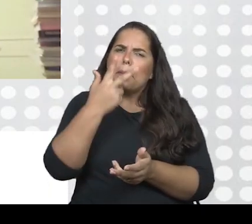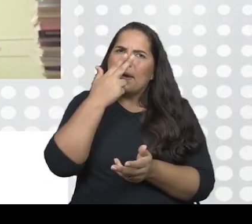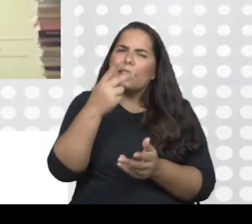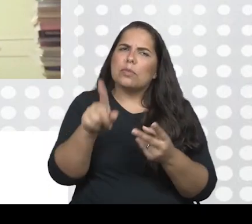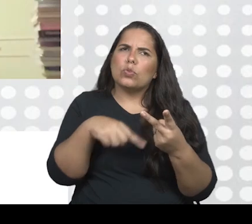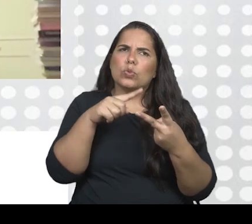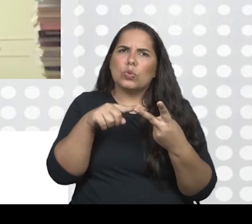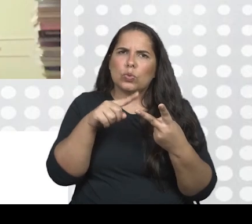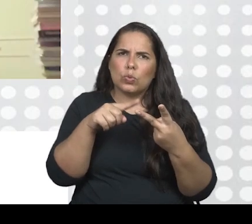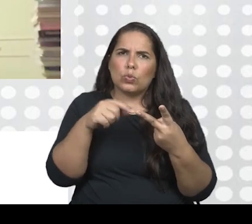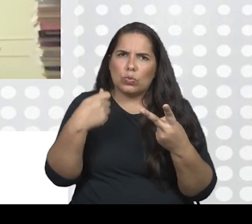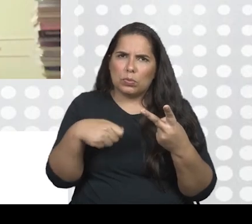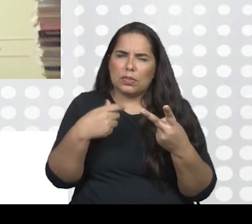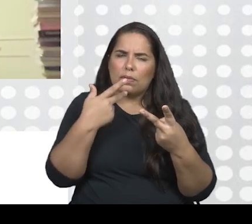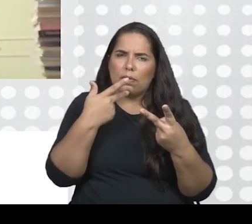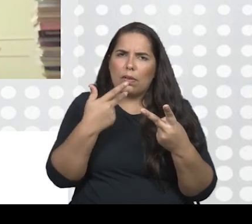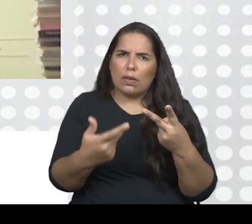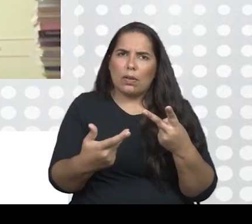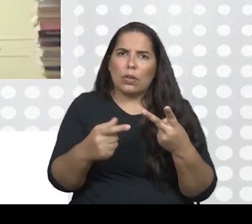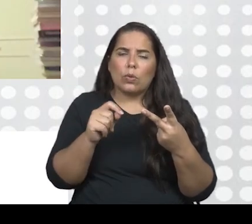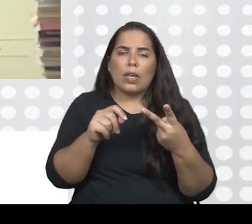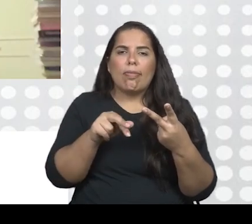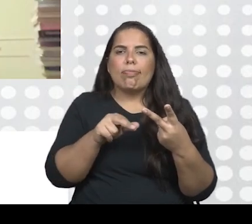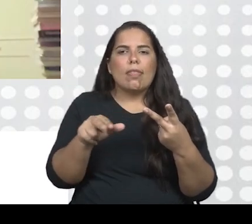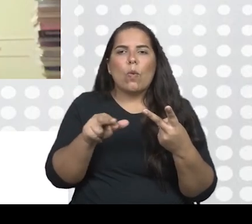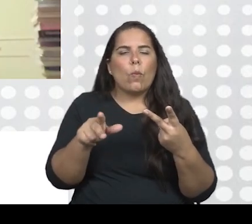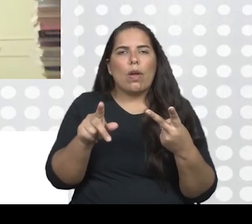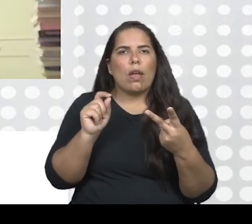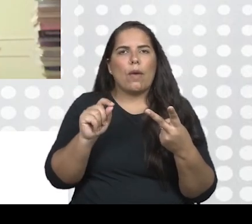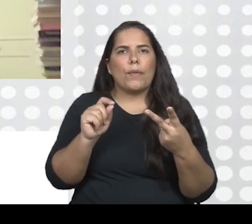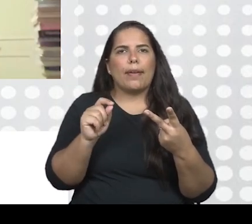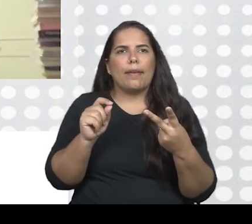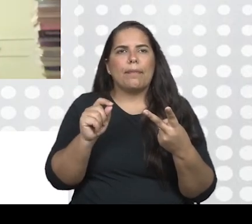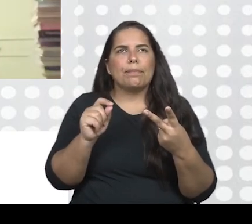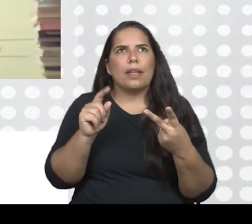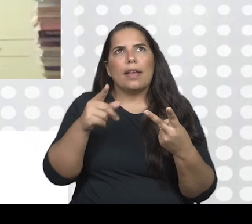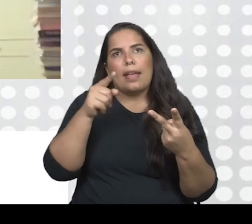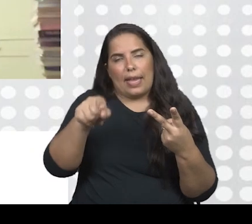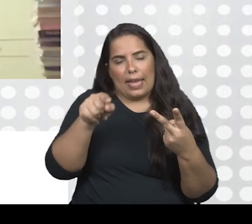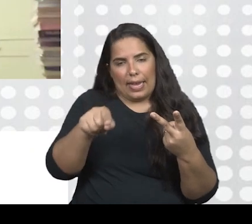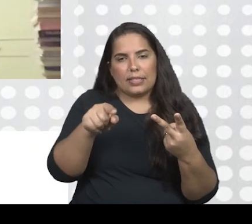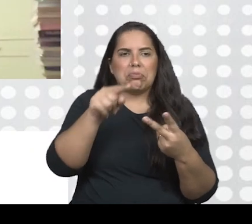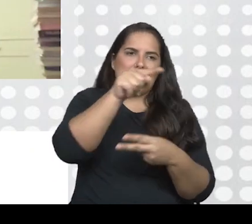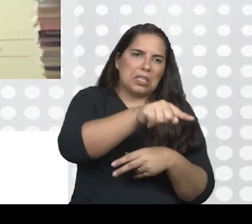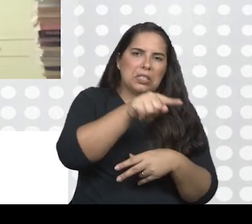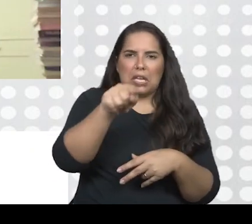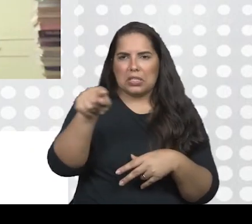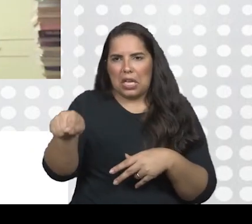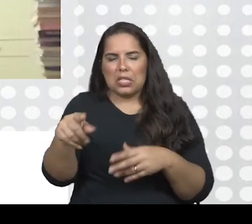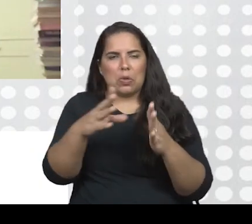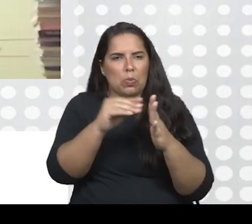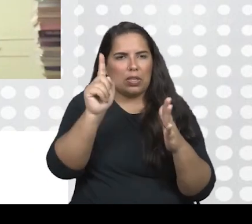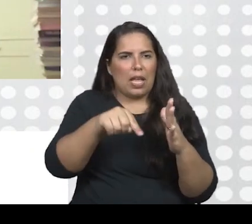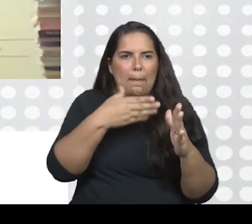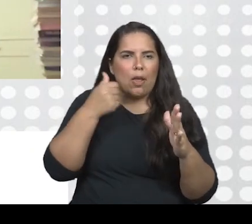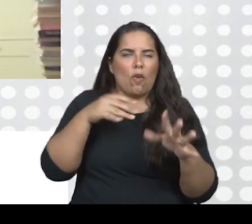que um segundo aspecto que precisa ser colocado não é considerar que esta ou aquela modalidade é